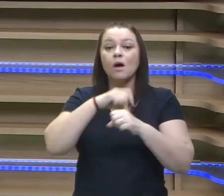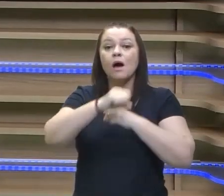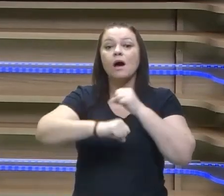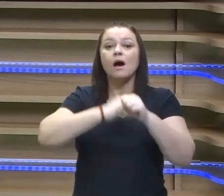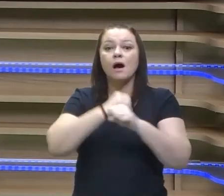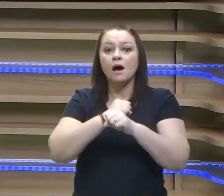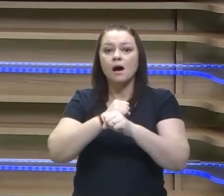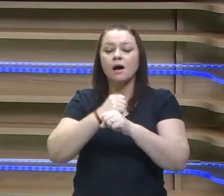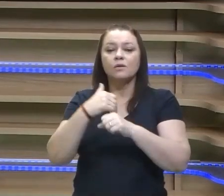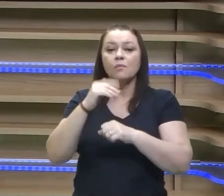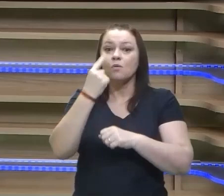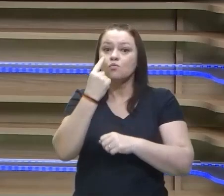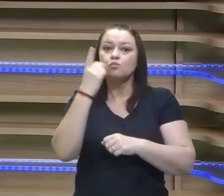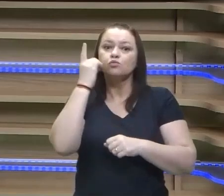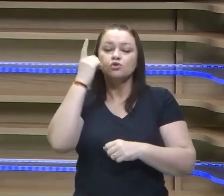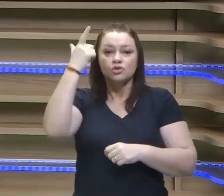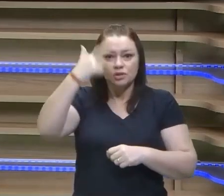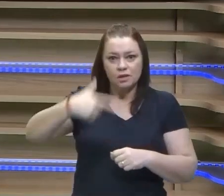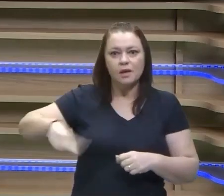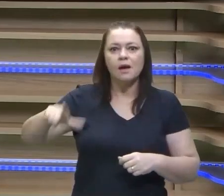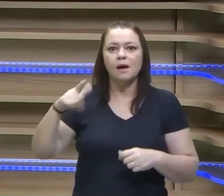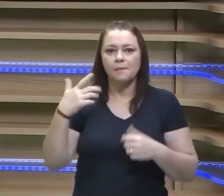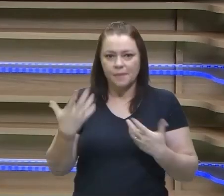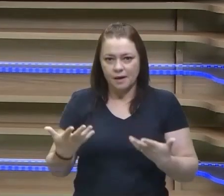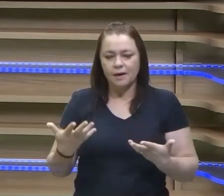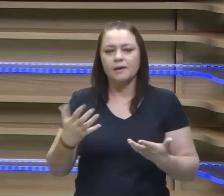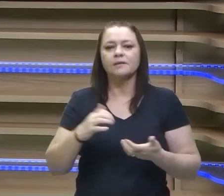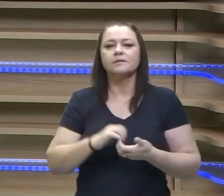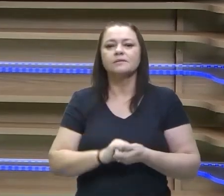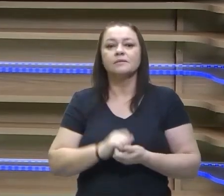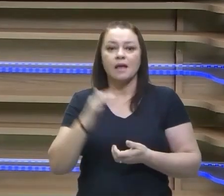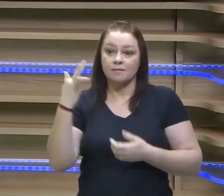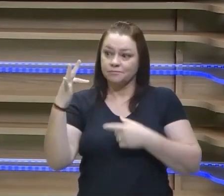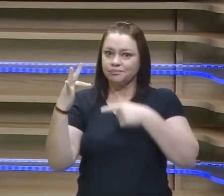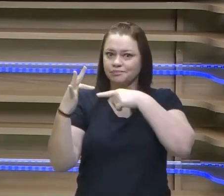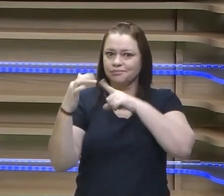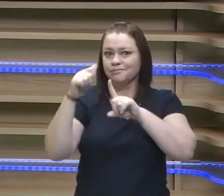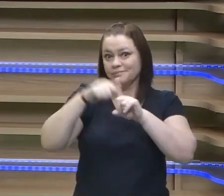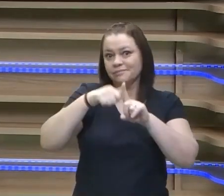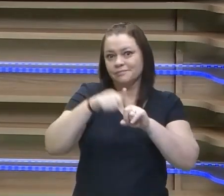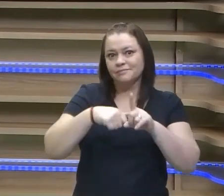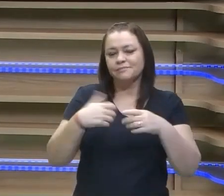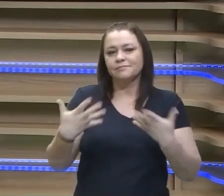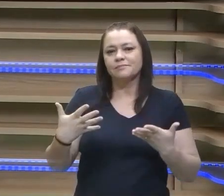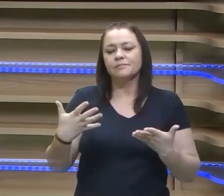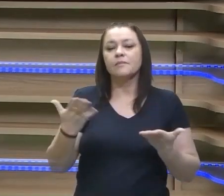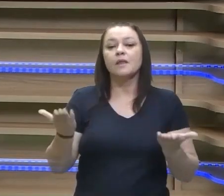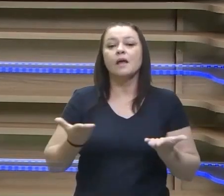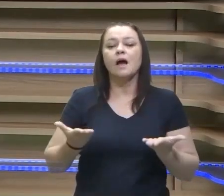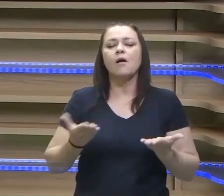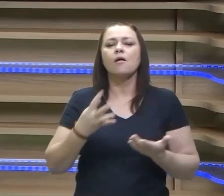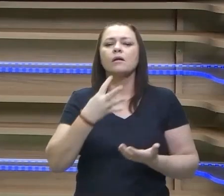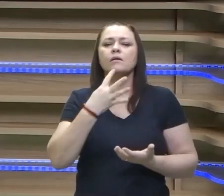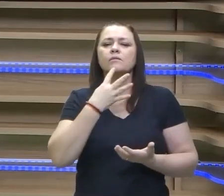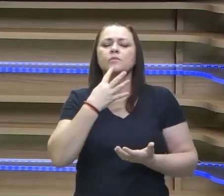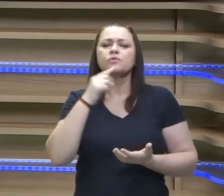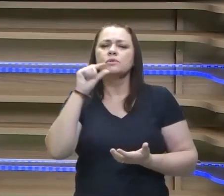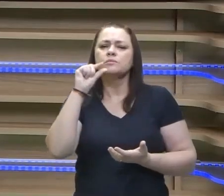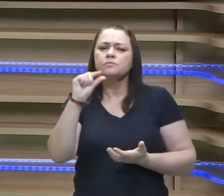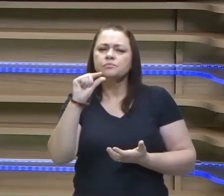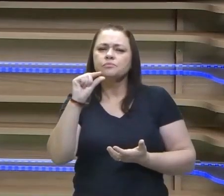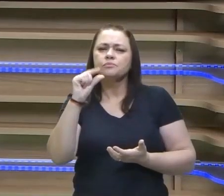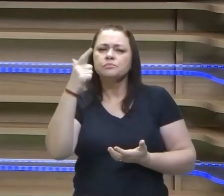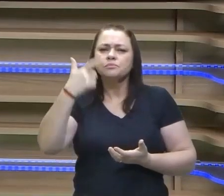bissexto, né? Que tem aquele ano, que é aquele dia a mais no mês de fevereiro, tá? Vamos conhecer mais um pouquinho